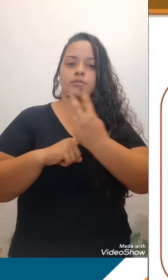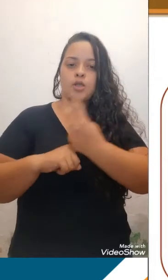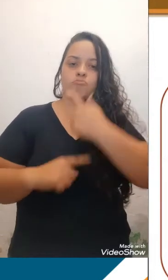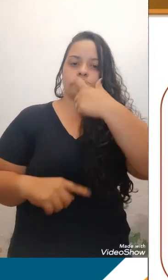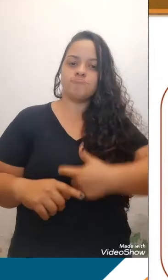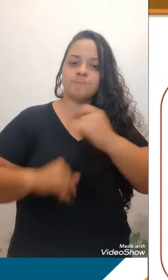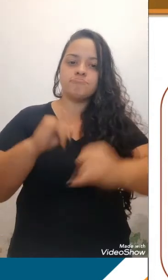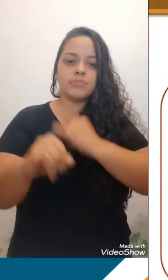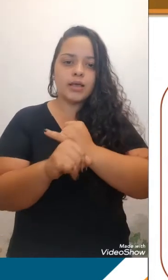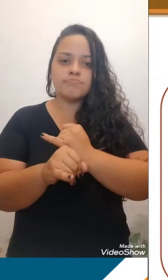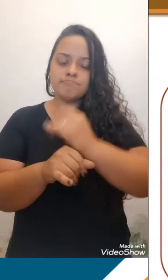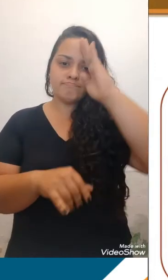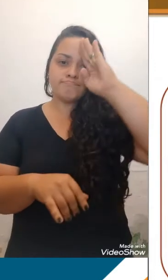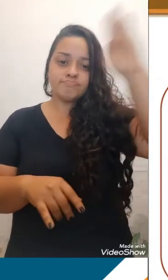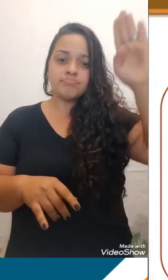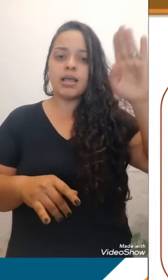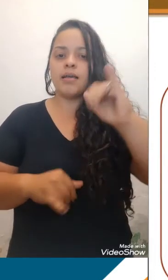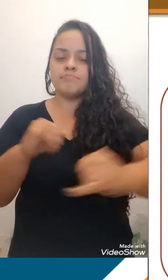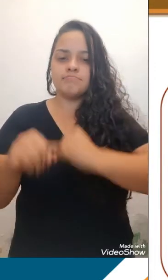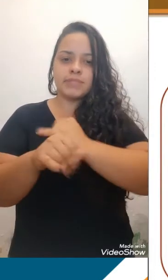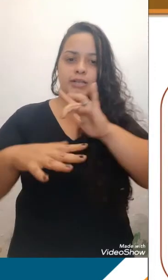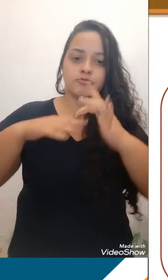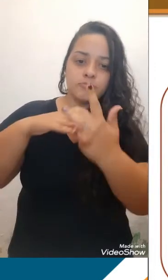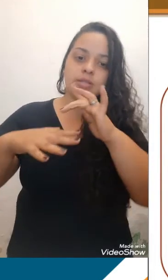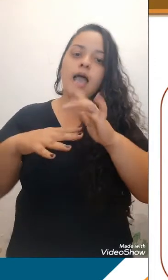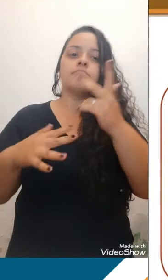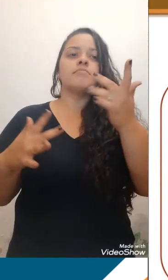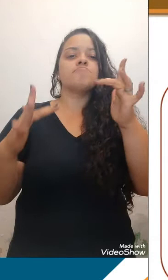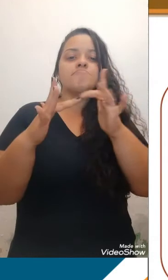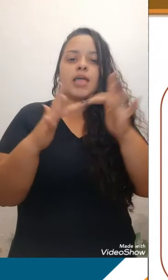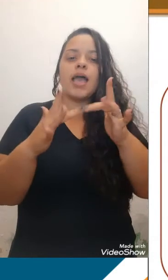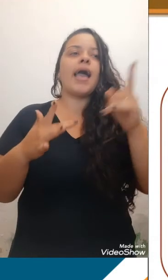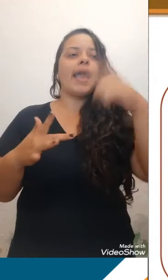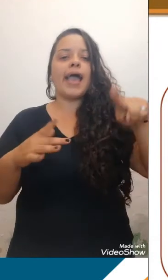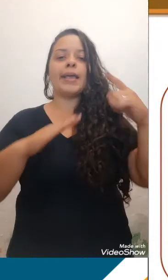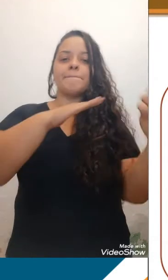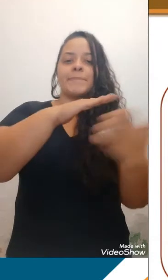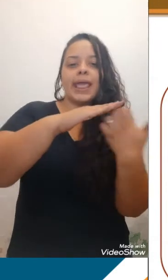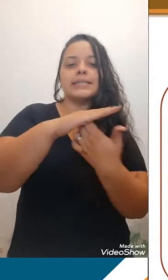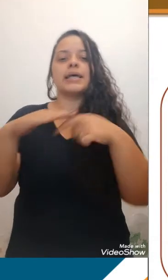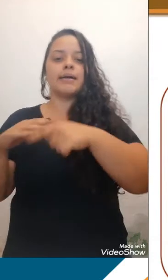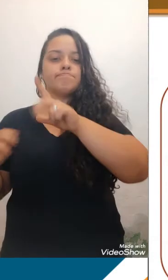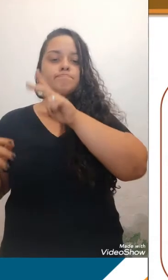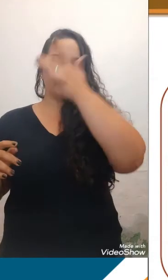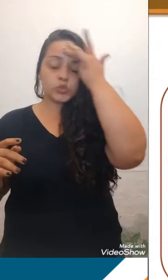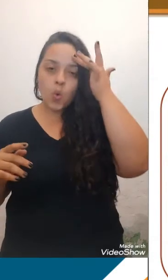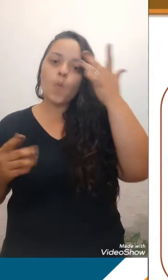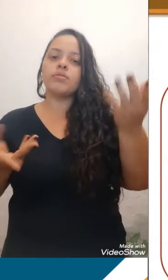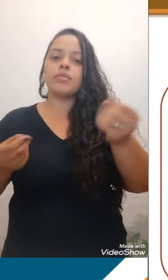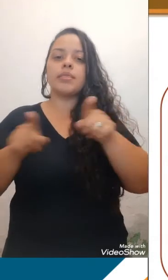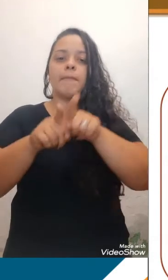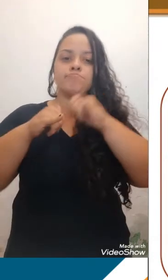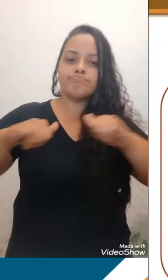usuários, sobretudo nas redes sociais, que são o principal elo de ligação das pessoas com as empresas e suas propagandas